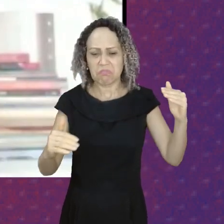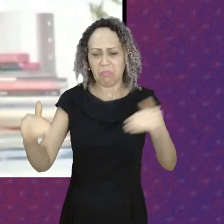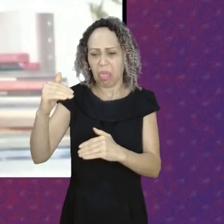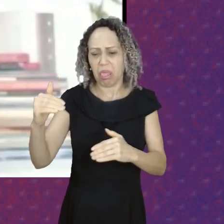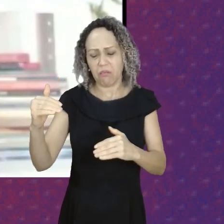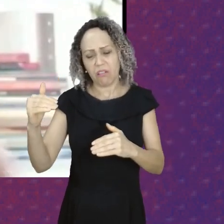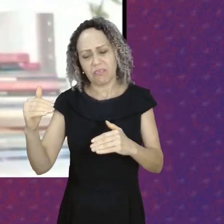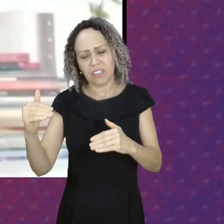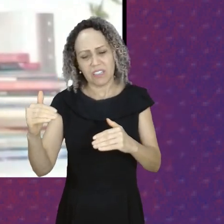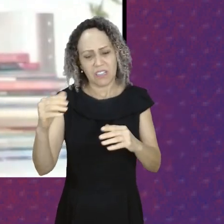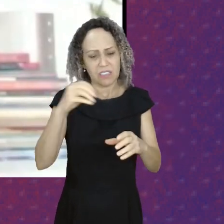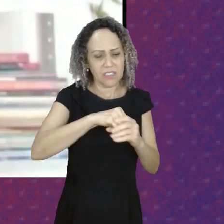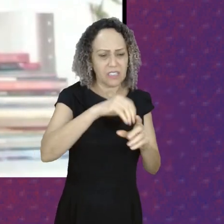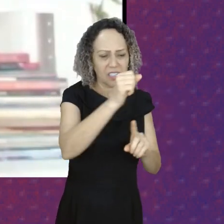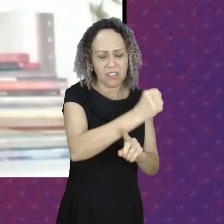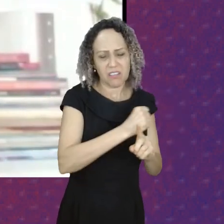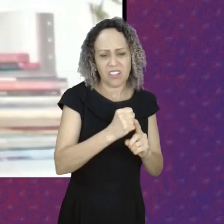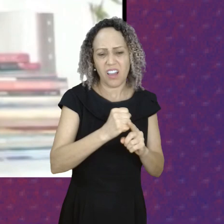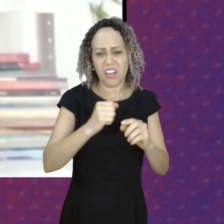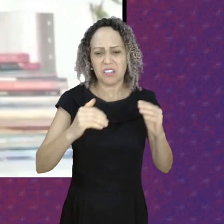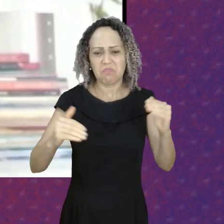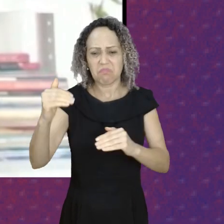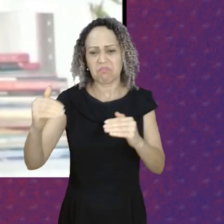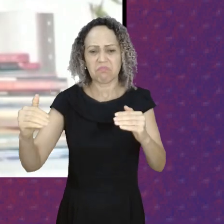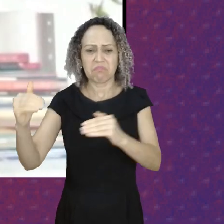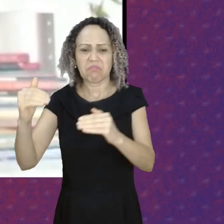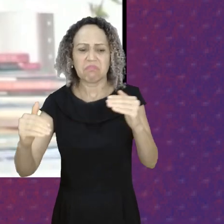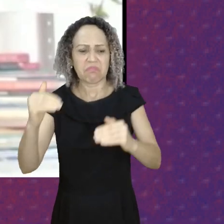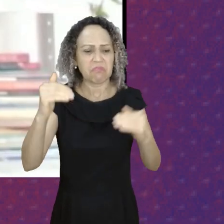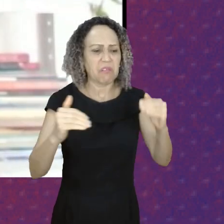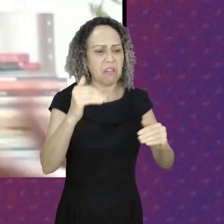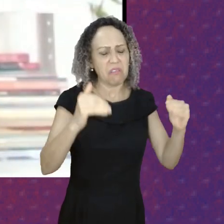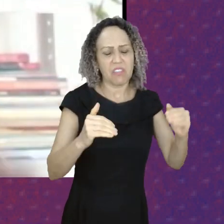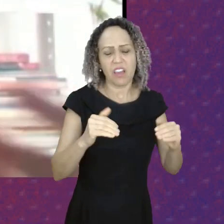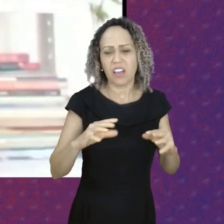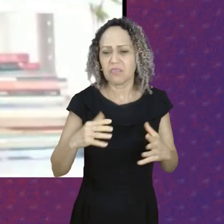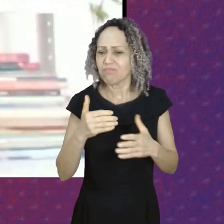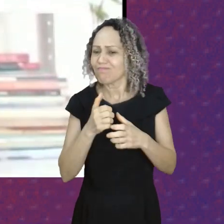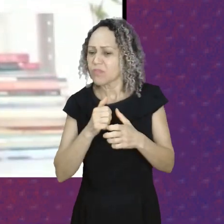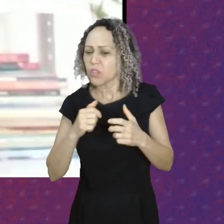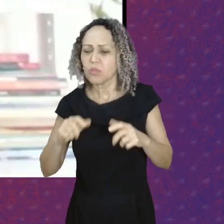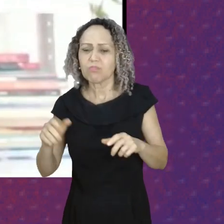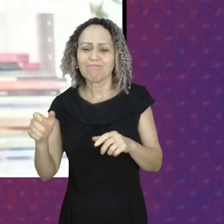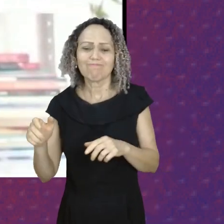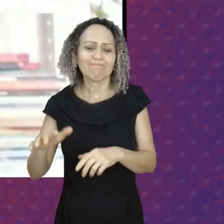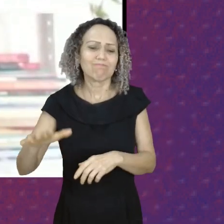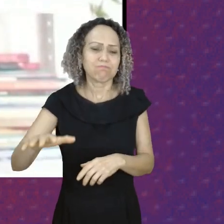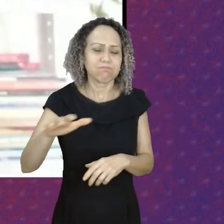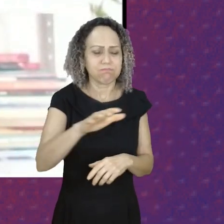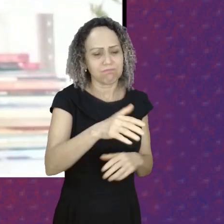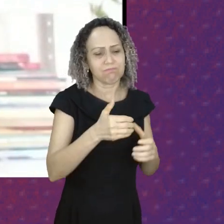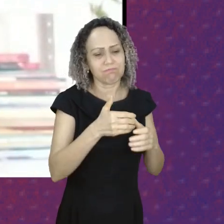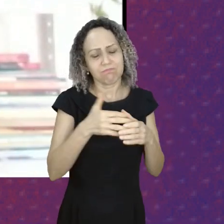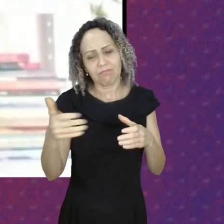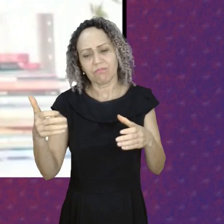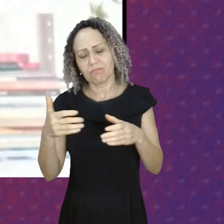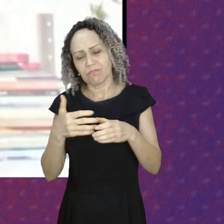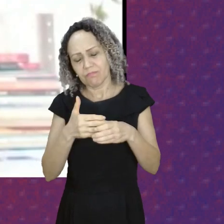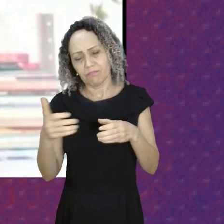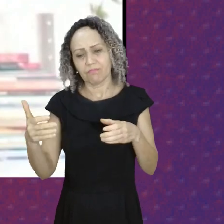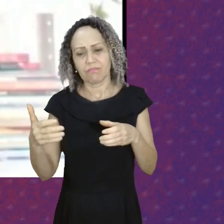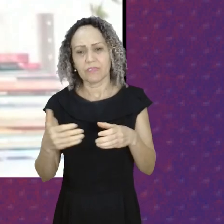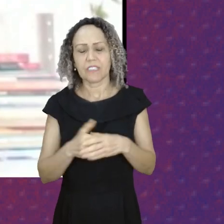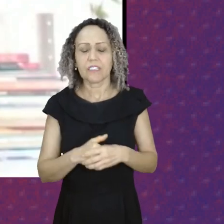e desigualdades de todas as características e permitir maior bem-estar de vida